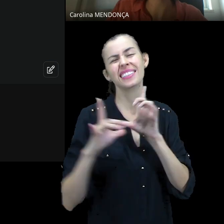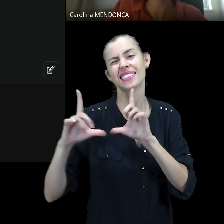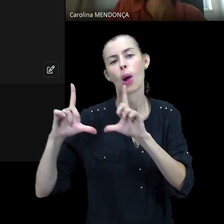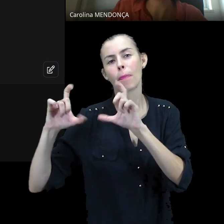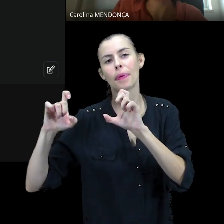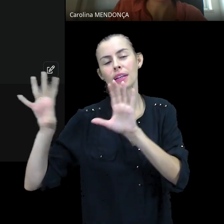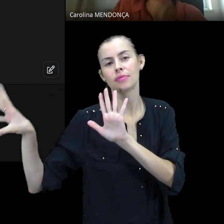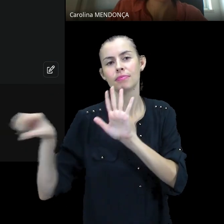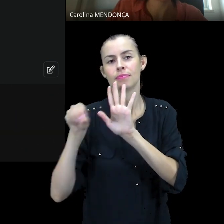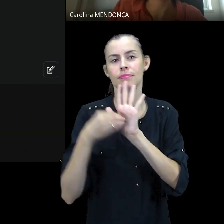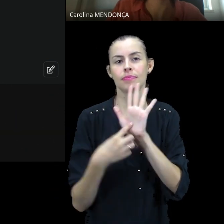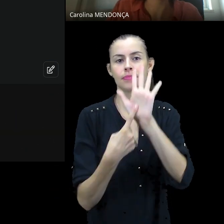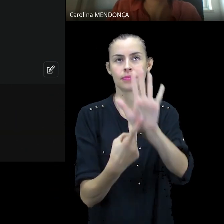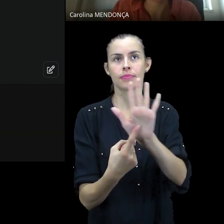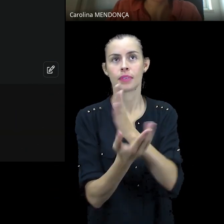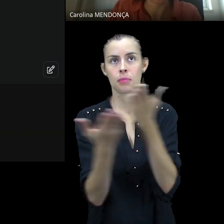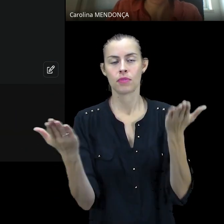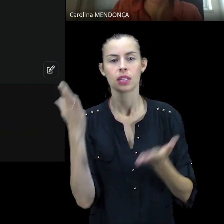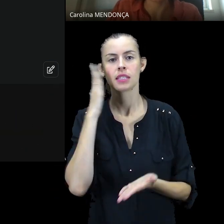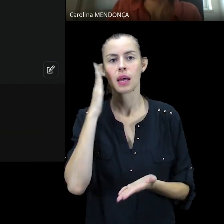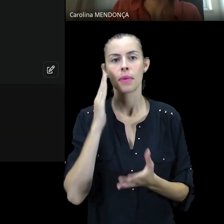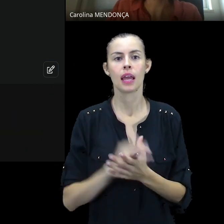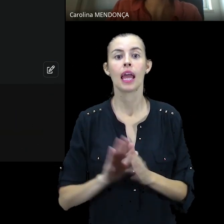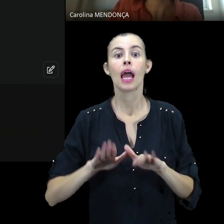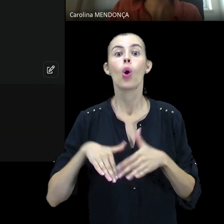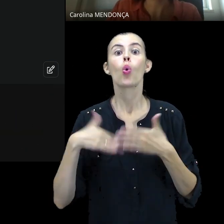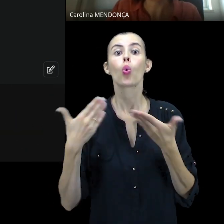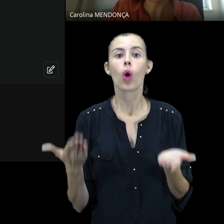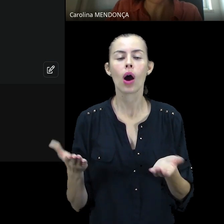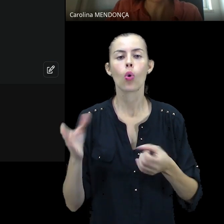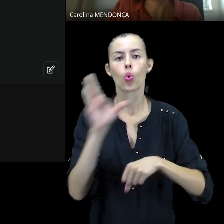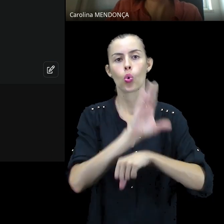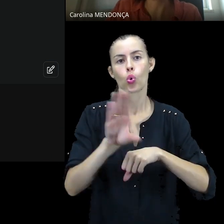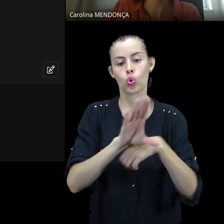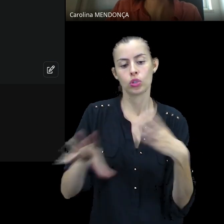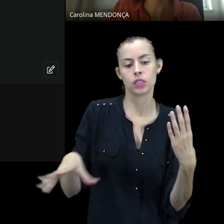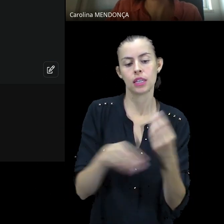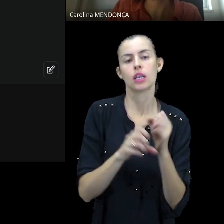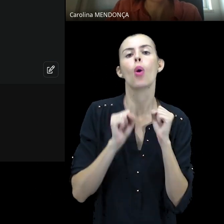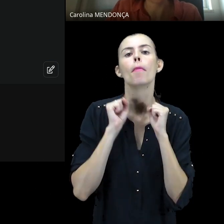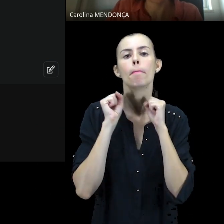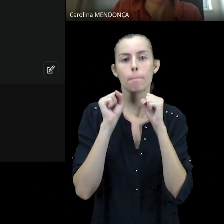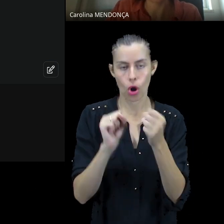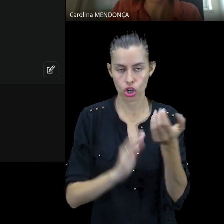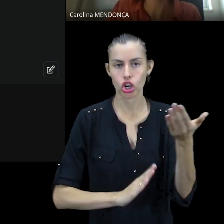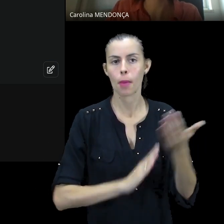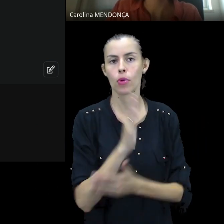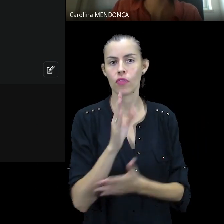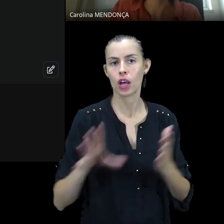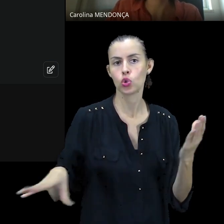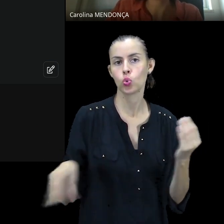diz quais são as modalidades de extensão que podem ser incluídas e faz uma descrição breve do que é que a gente busca encontrar nessas